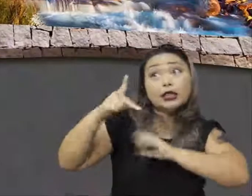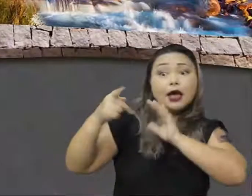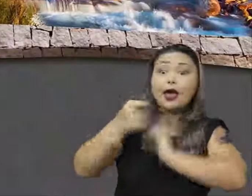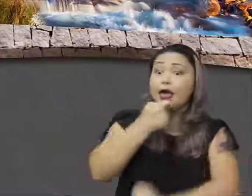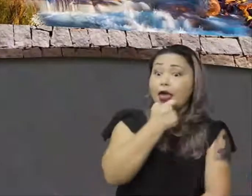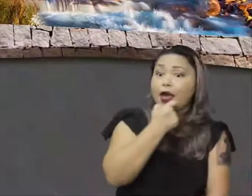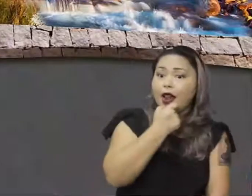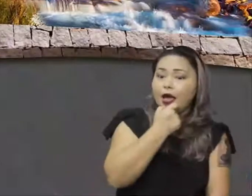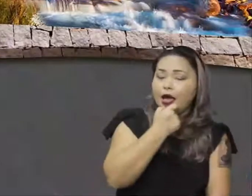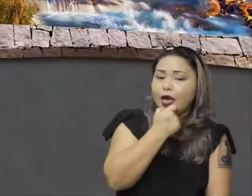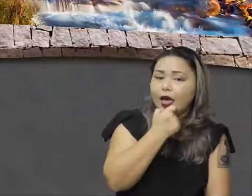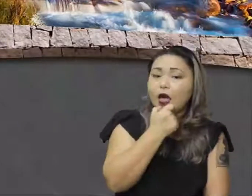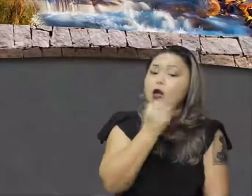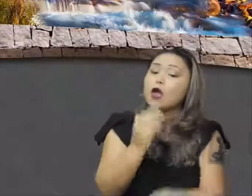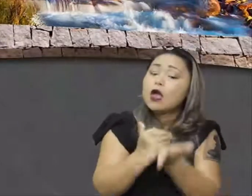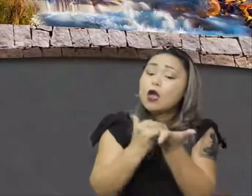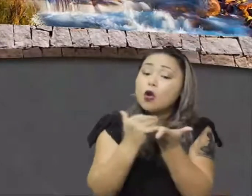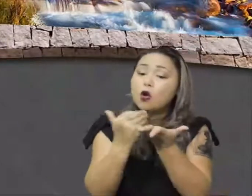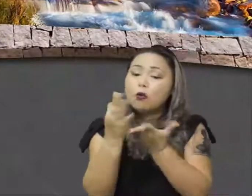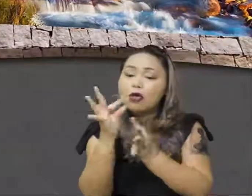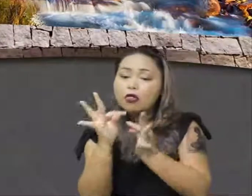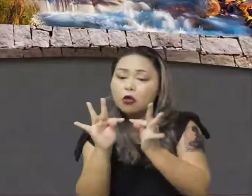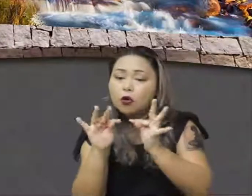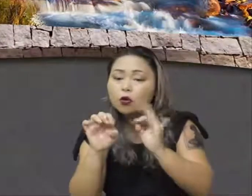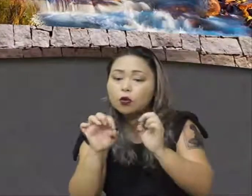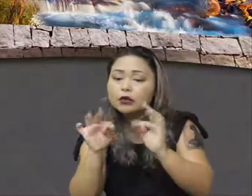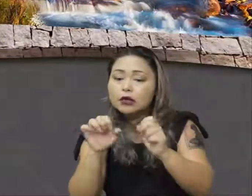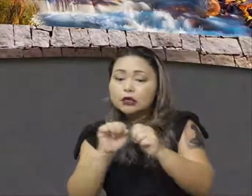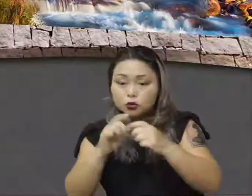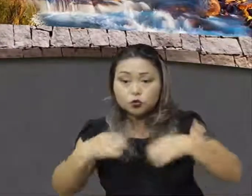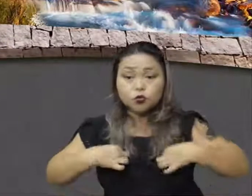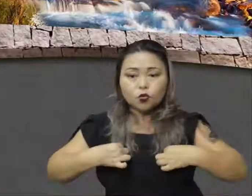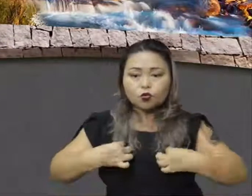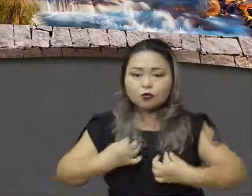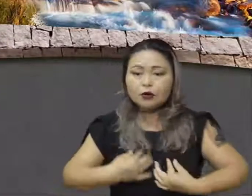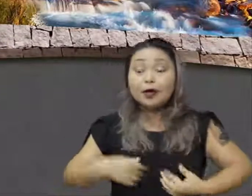E começou pela indústria têxtil, portanto precisava de algodão.